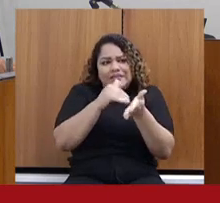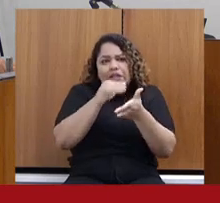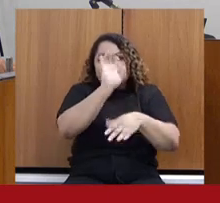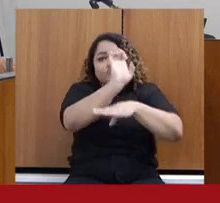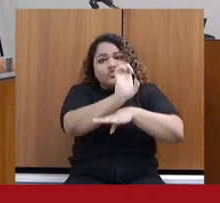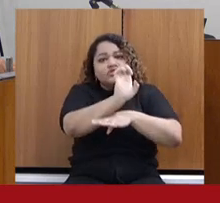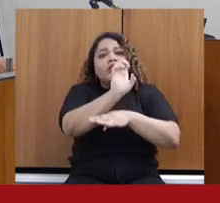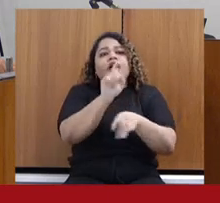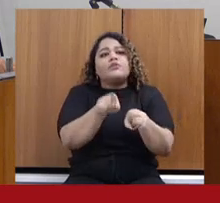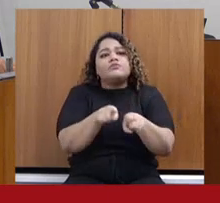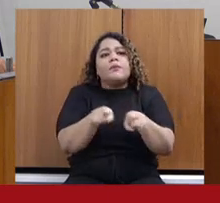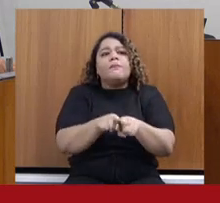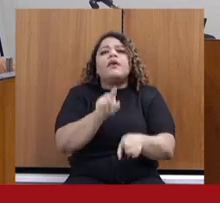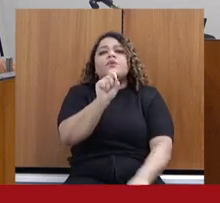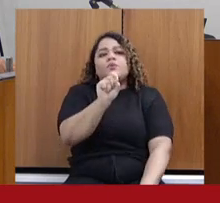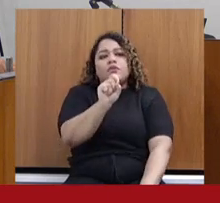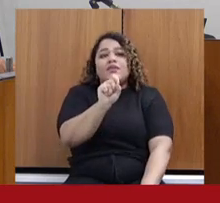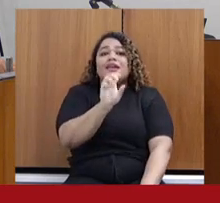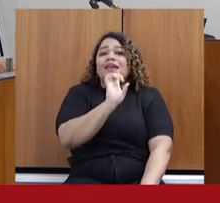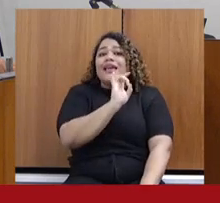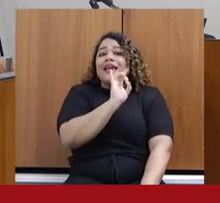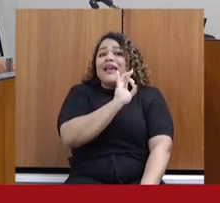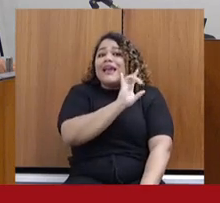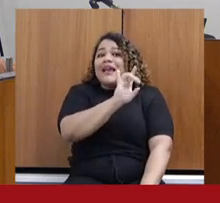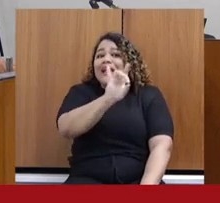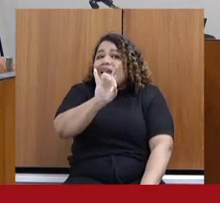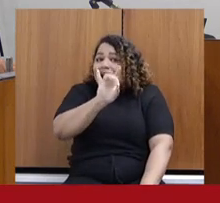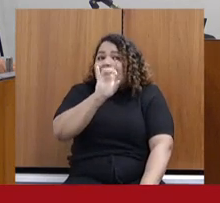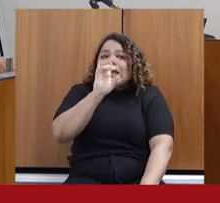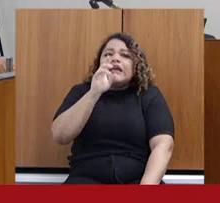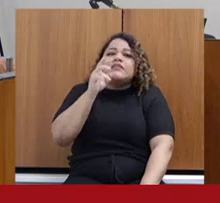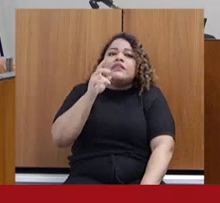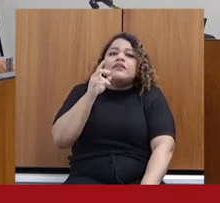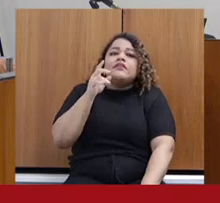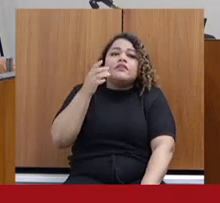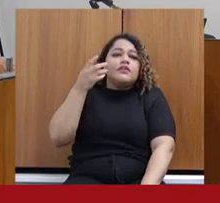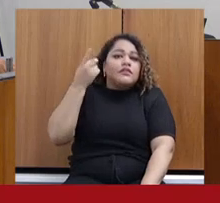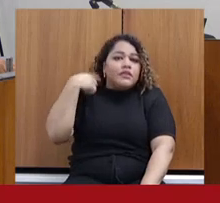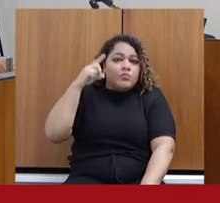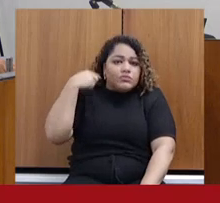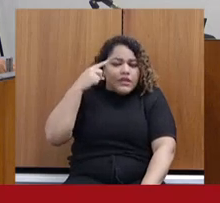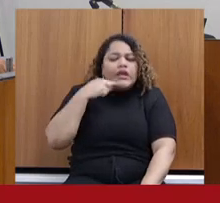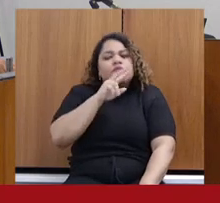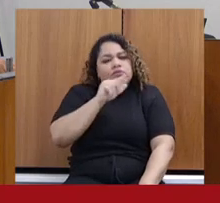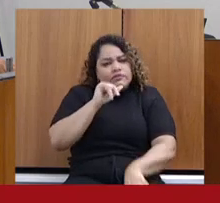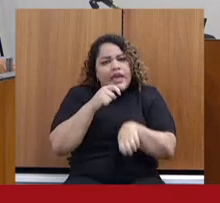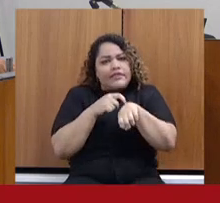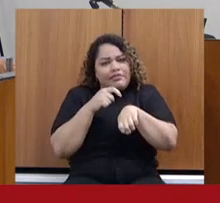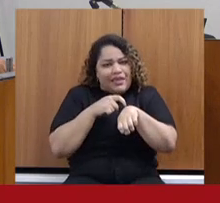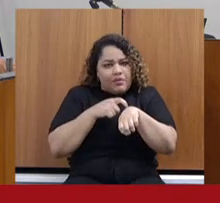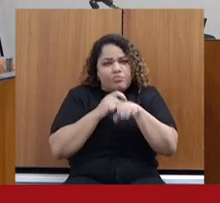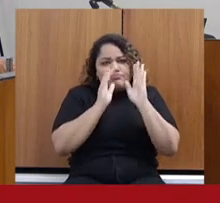Na oportunidade, cada parlamentar terá seu tempo regimental para poder falar, fazer as suas manifestações,